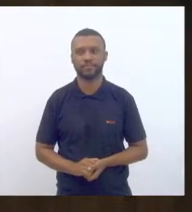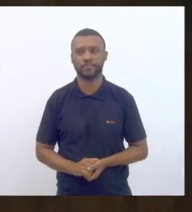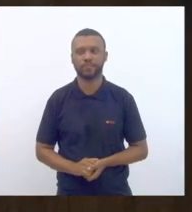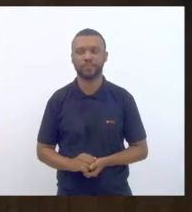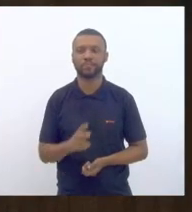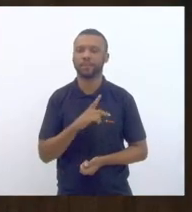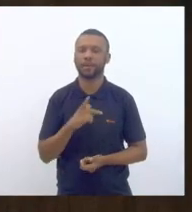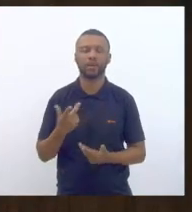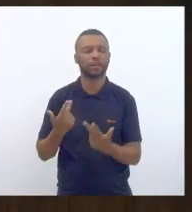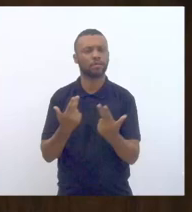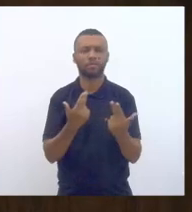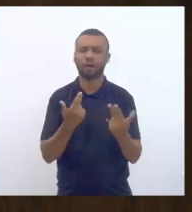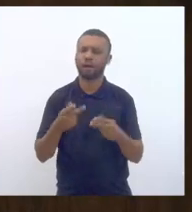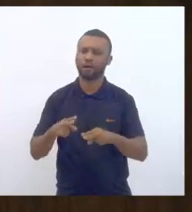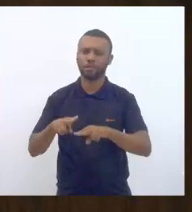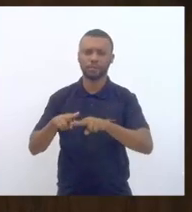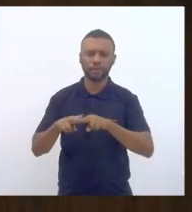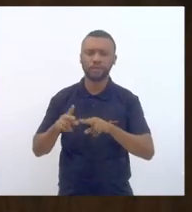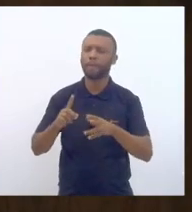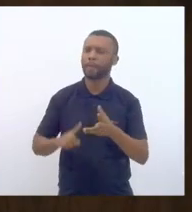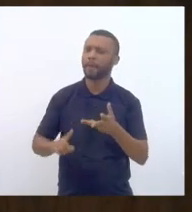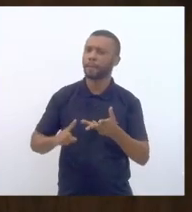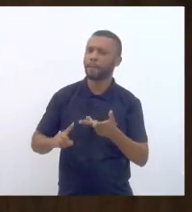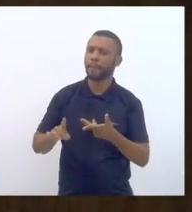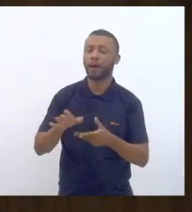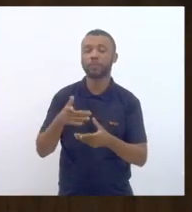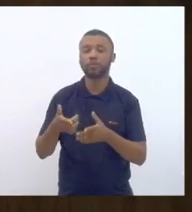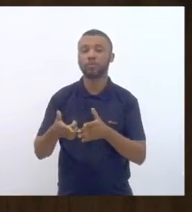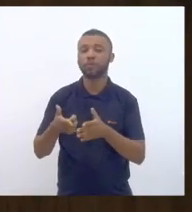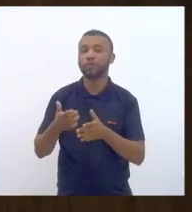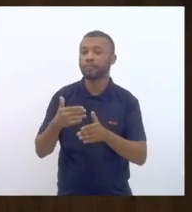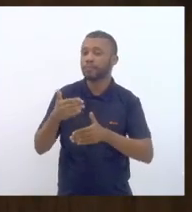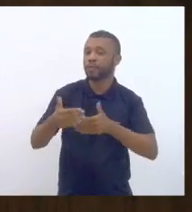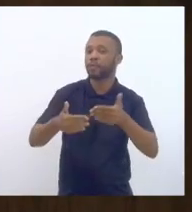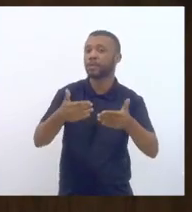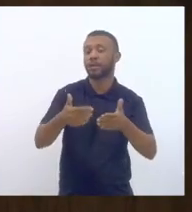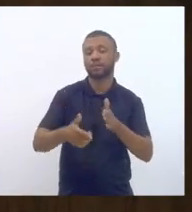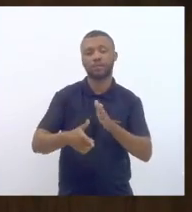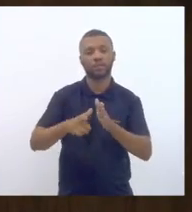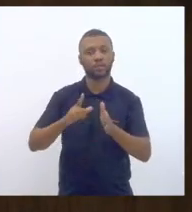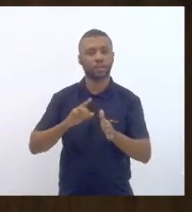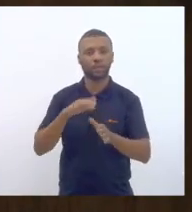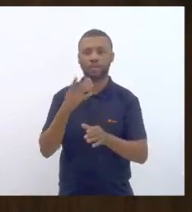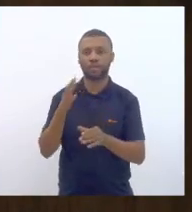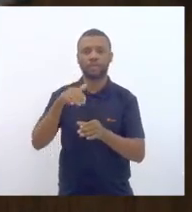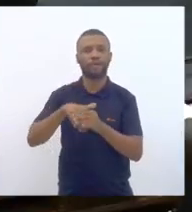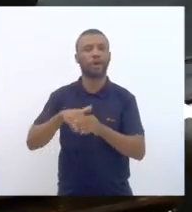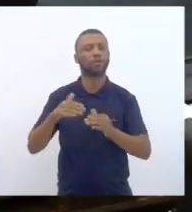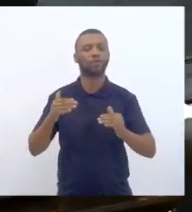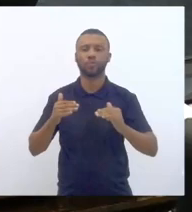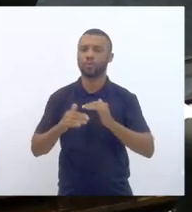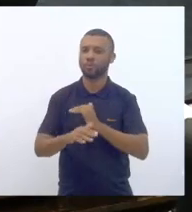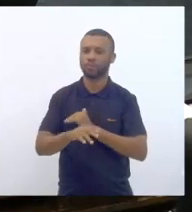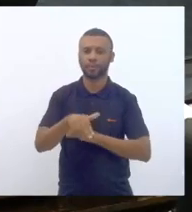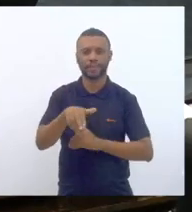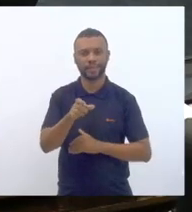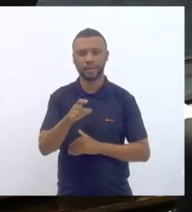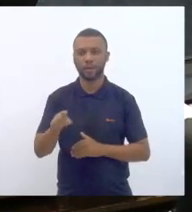Presidente, pelos mesmos motivos do processo anterior, eu voto contrário. Não,